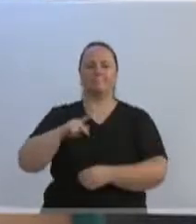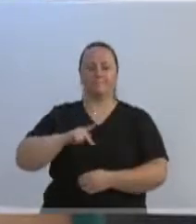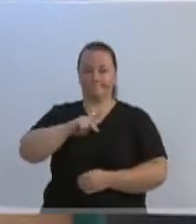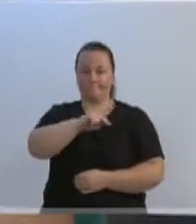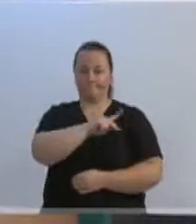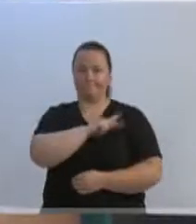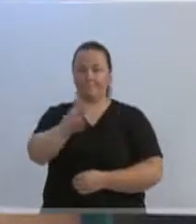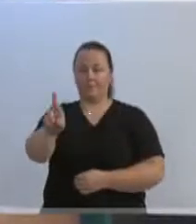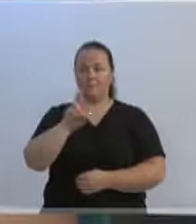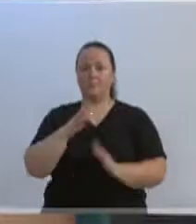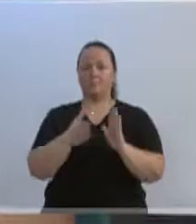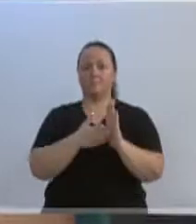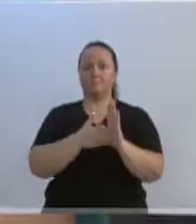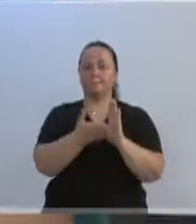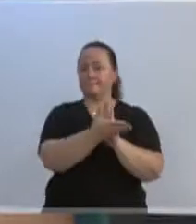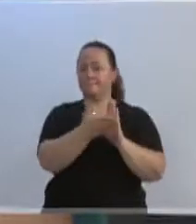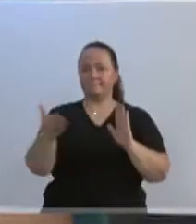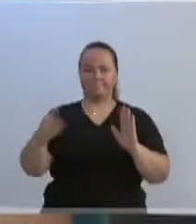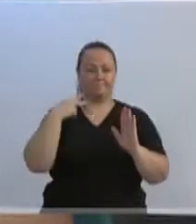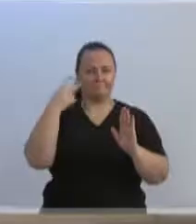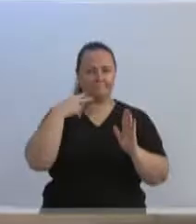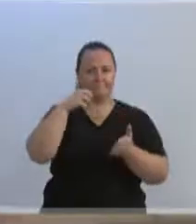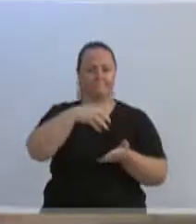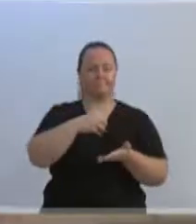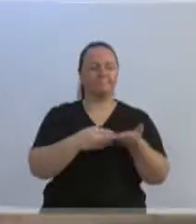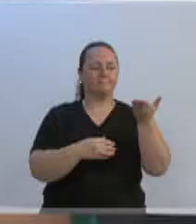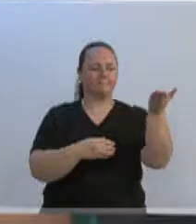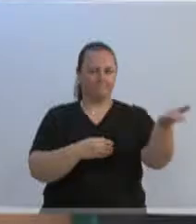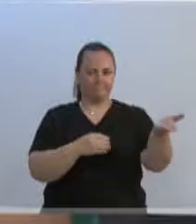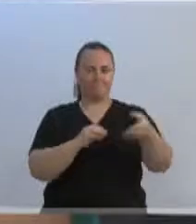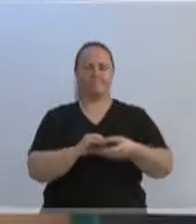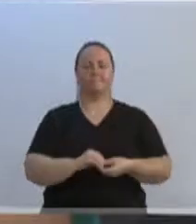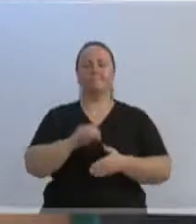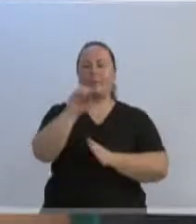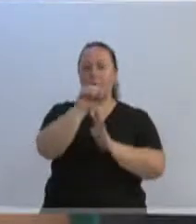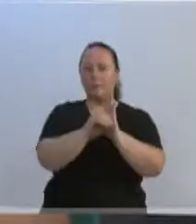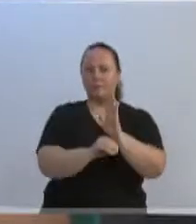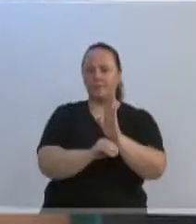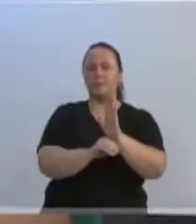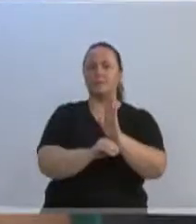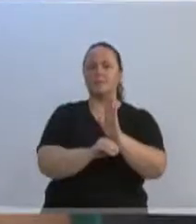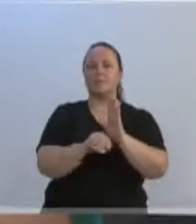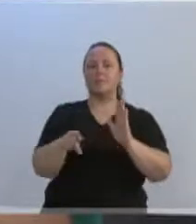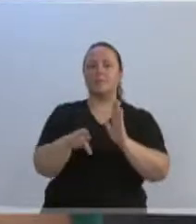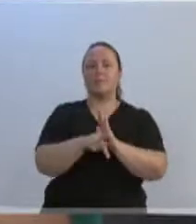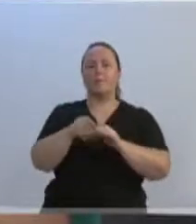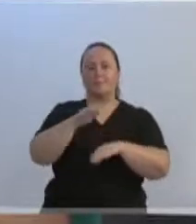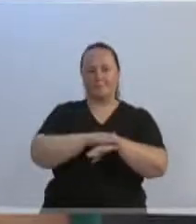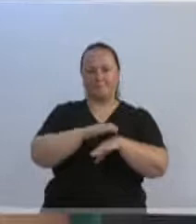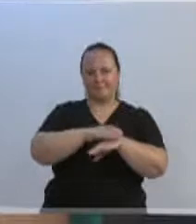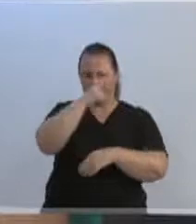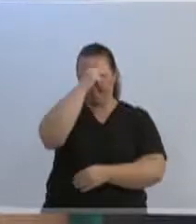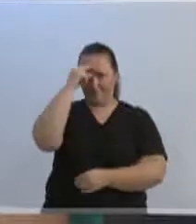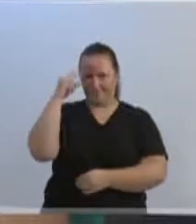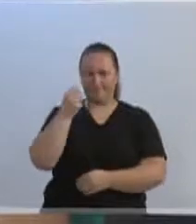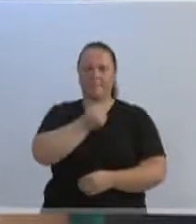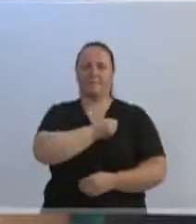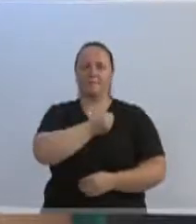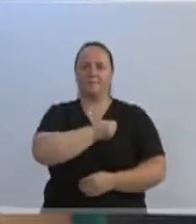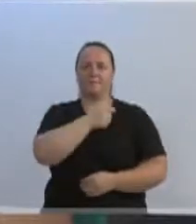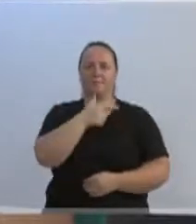proposições dos senhores vereadores cópia aos autores ofício do executivo ofício do gabinete do prefeito número 720